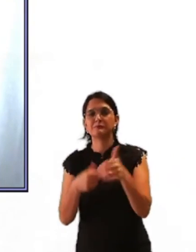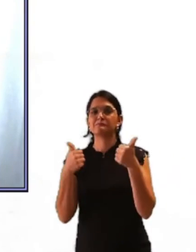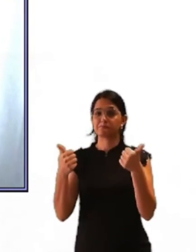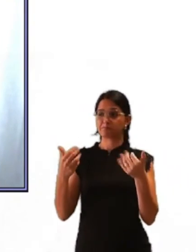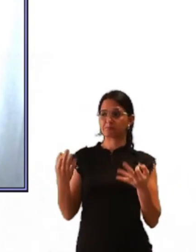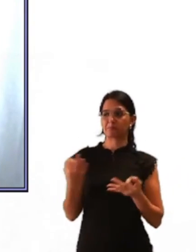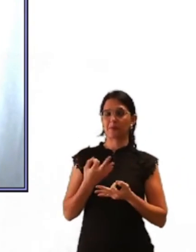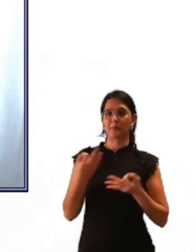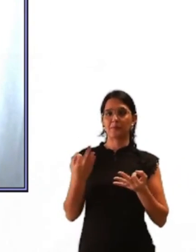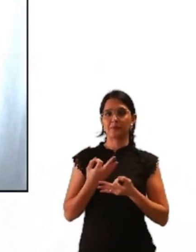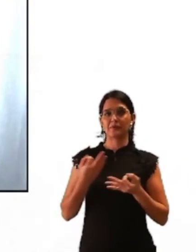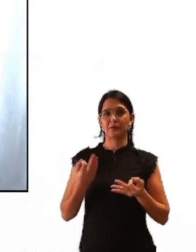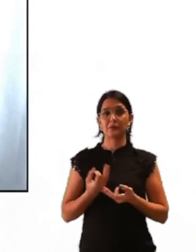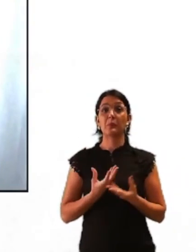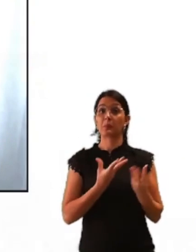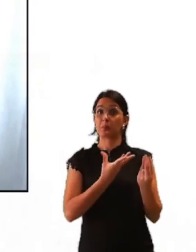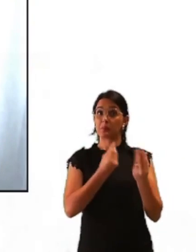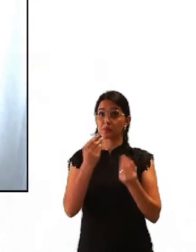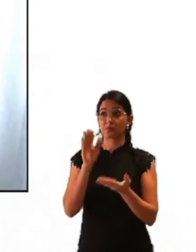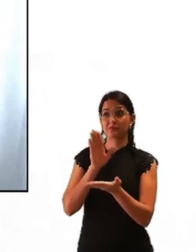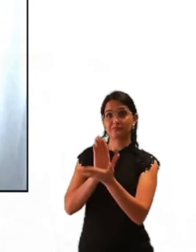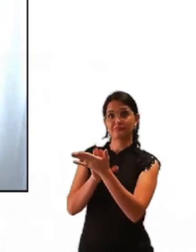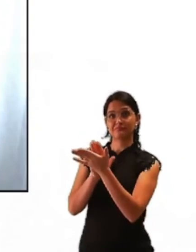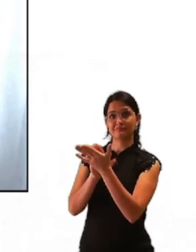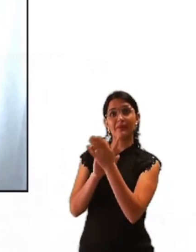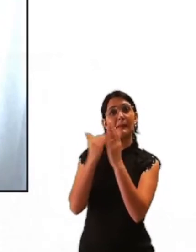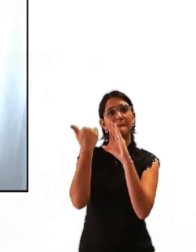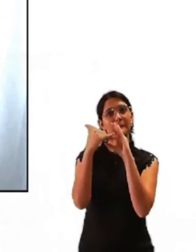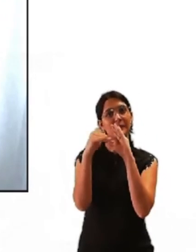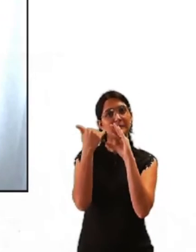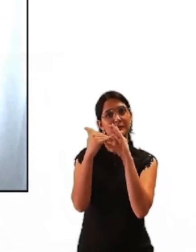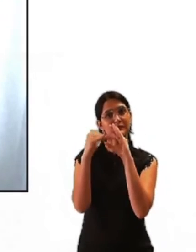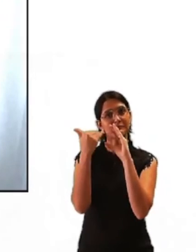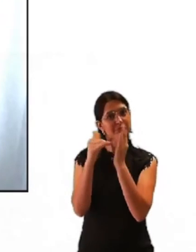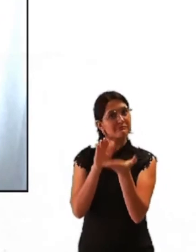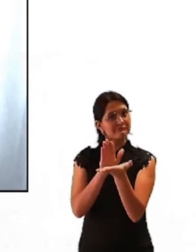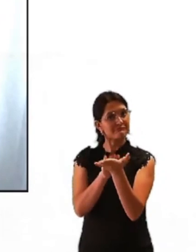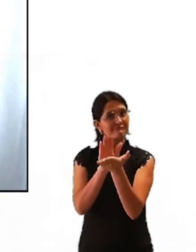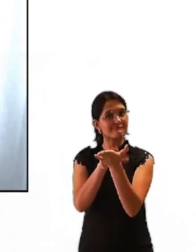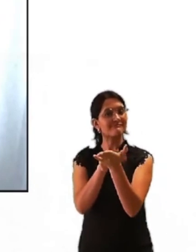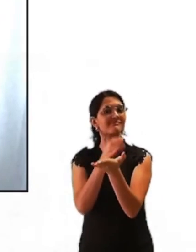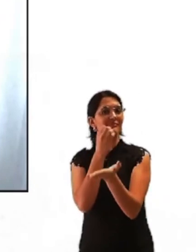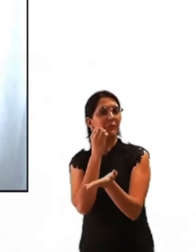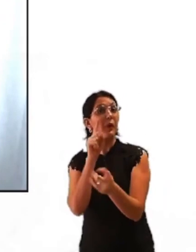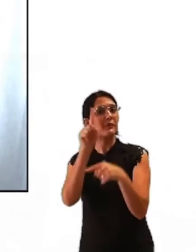doutor Ricardo. Muitos elogios lá no chat do YouTube. Depois o senhor vai ter